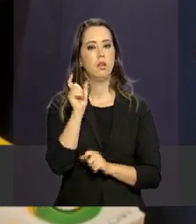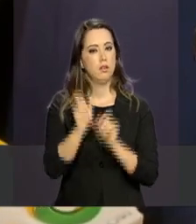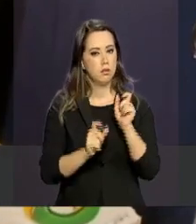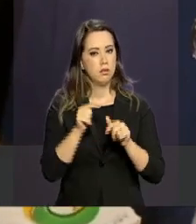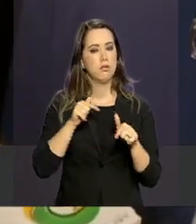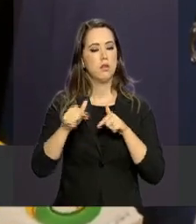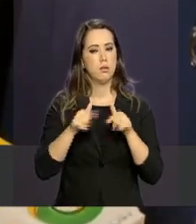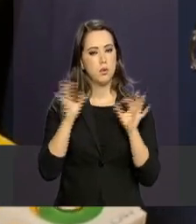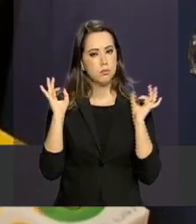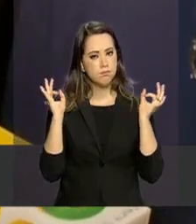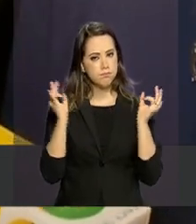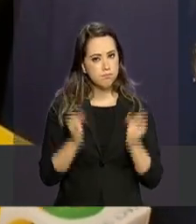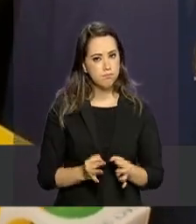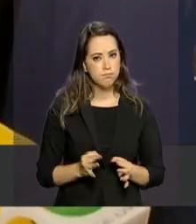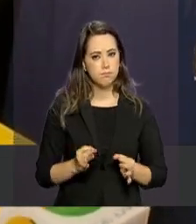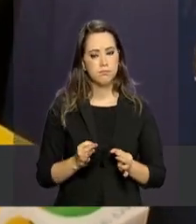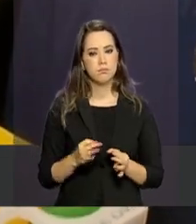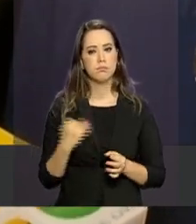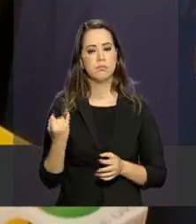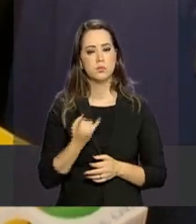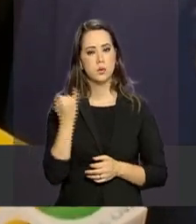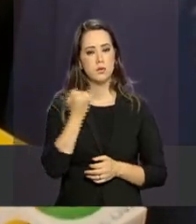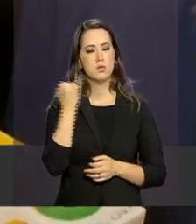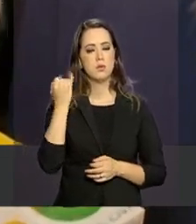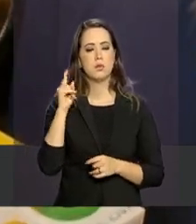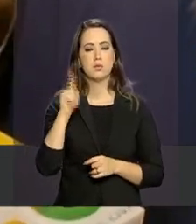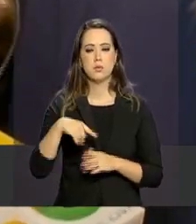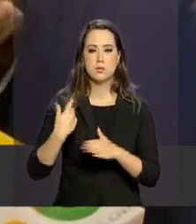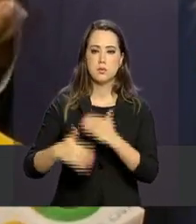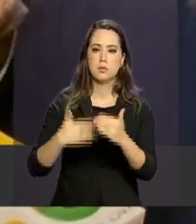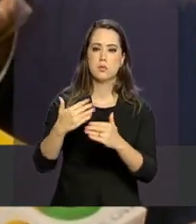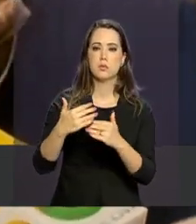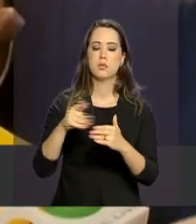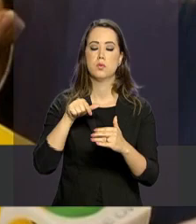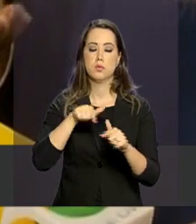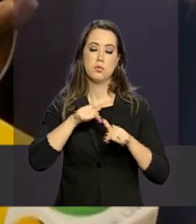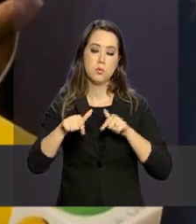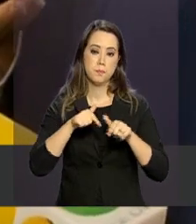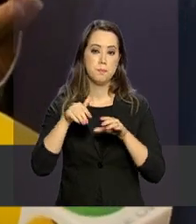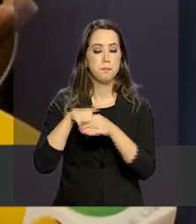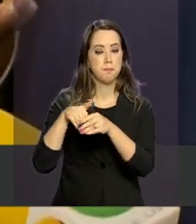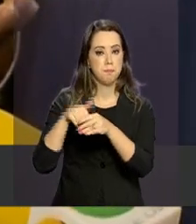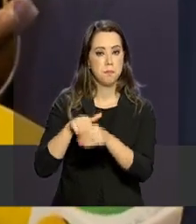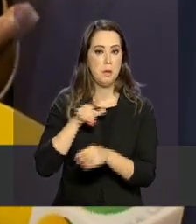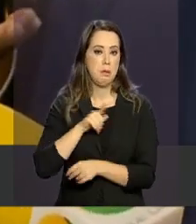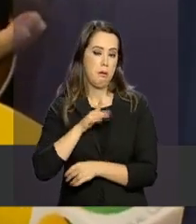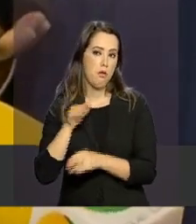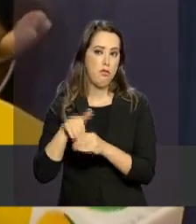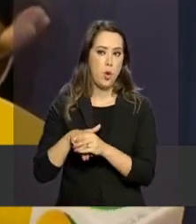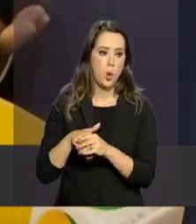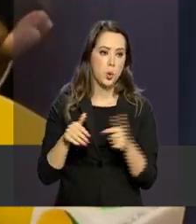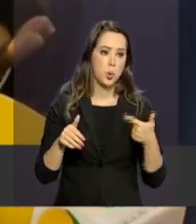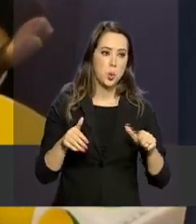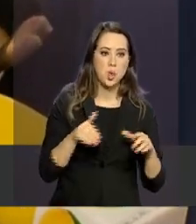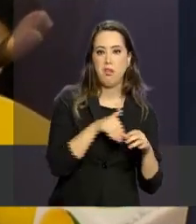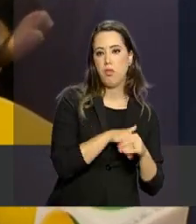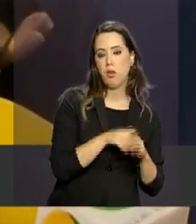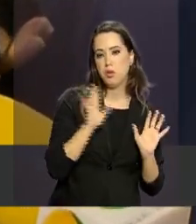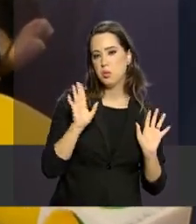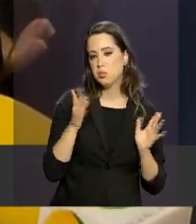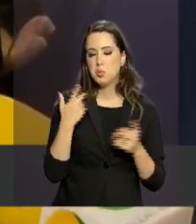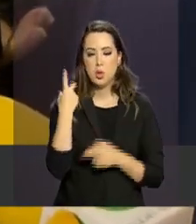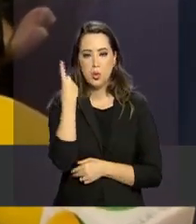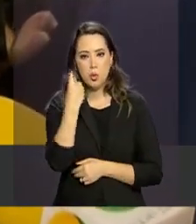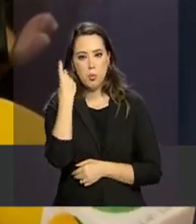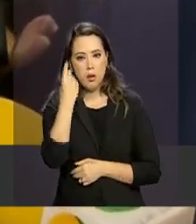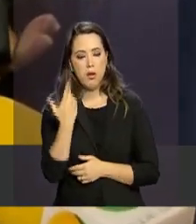pregação é muito muito oportuno durante a campanha eleitoral o fato de ter voz e voto é assim mesmo churchill ganhou a